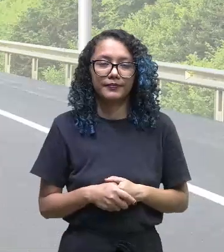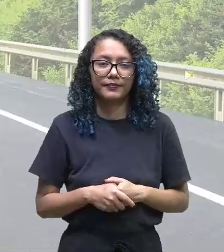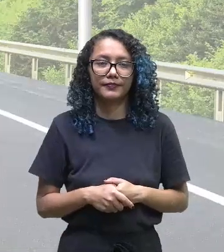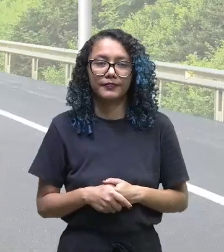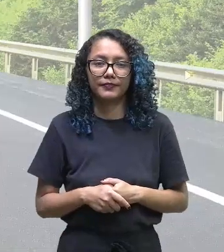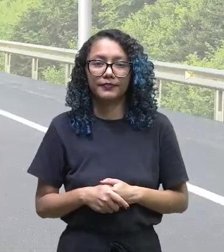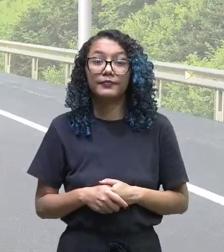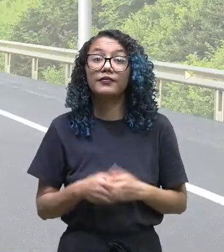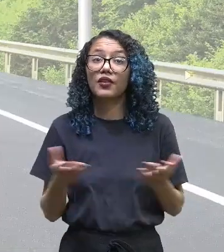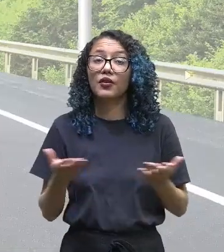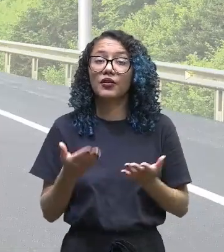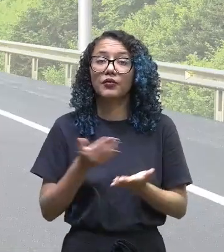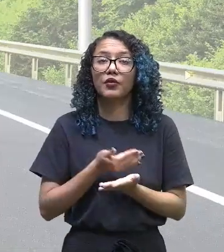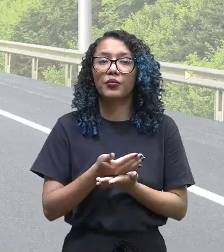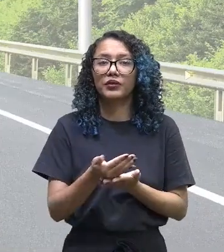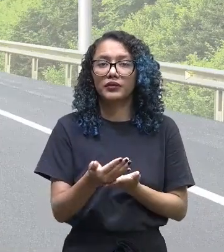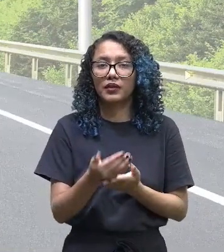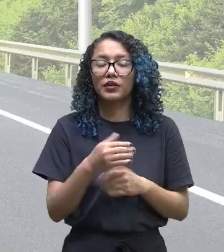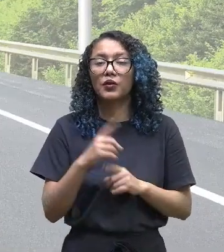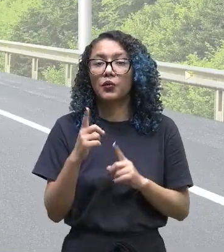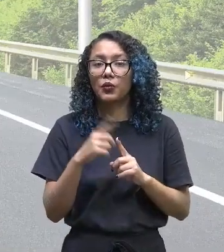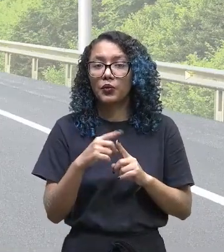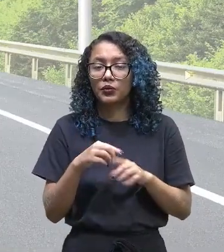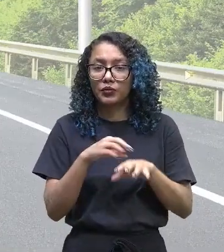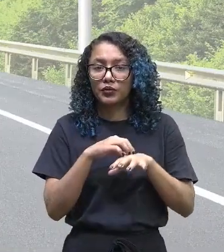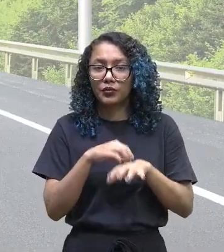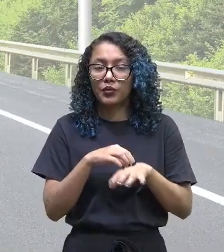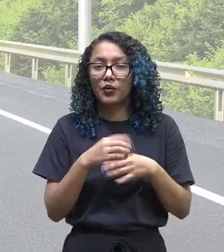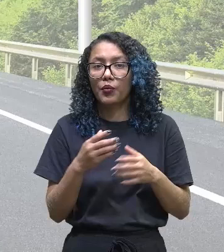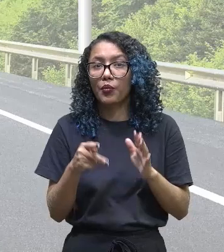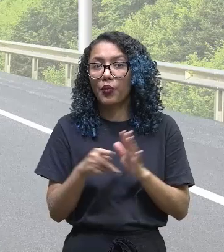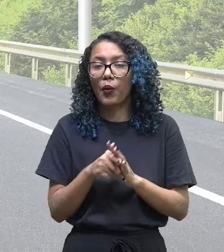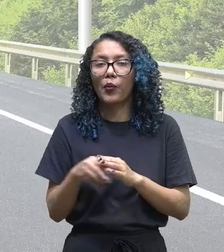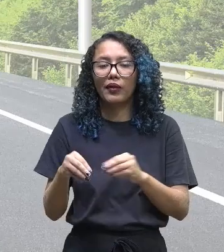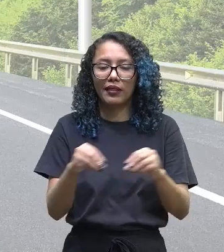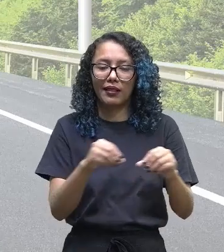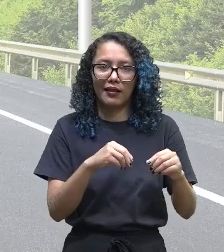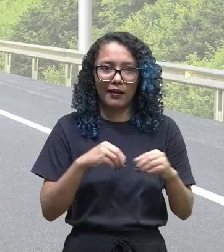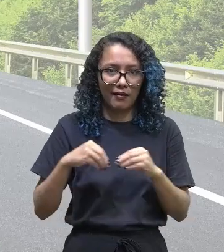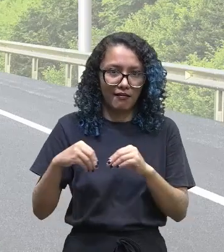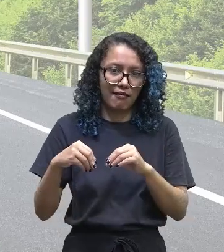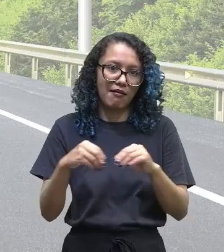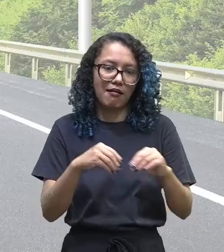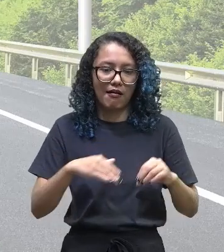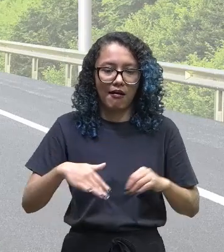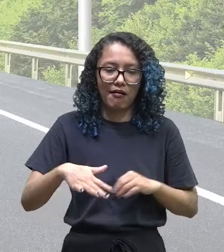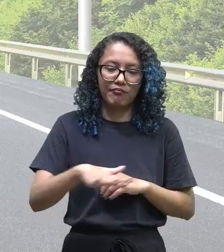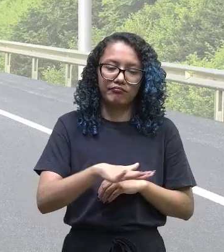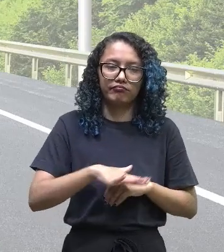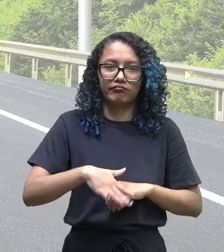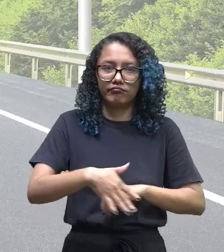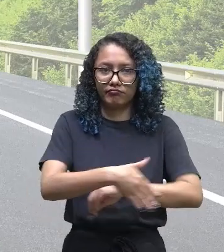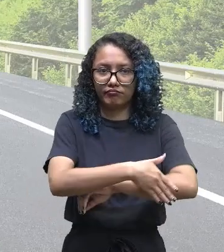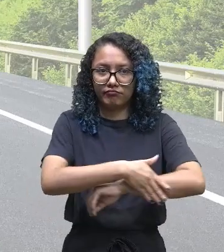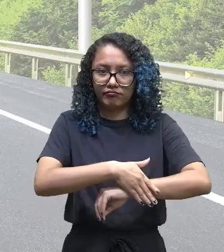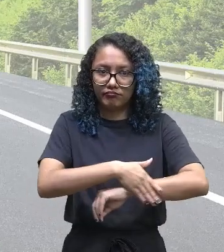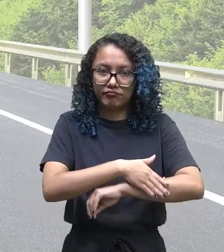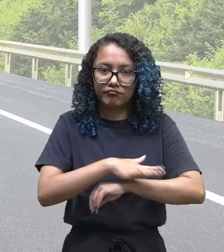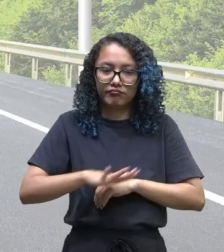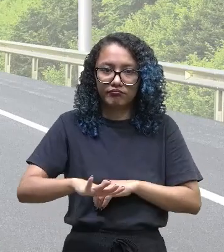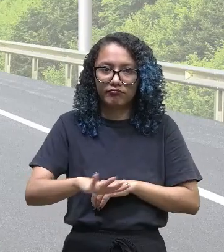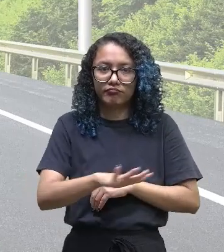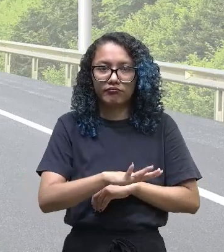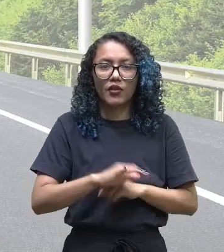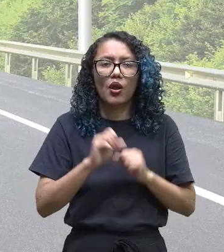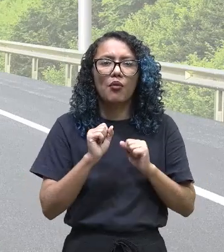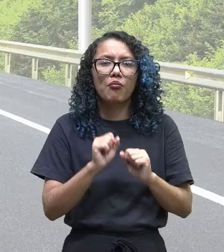os meios de transporte por tierra. Então, por tierra, os veículos vão